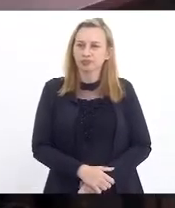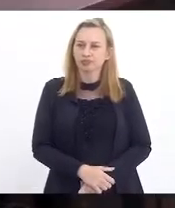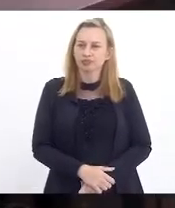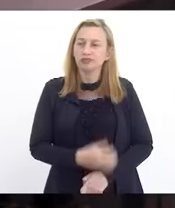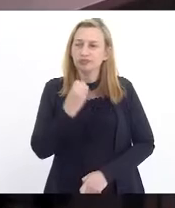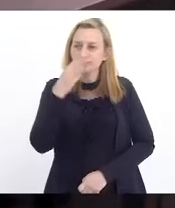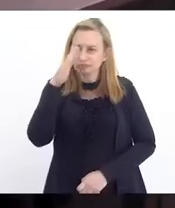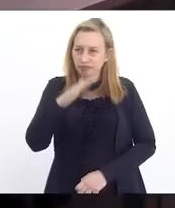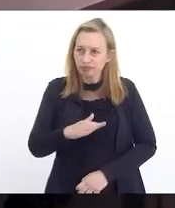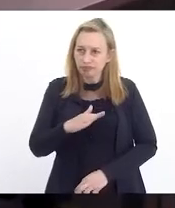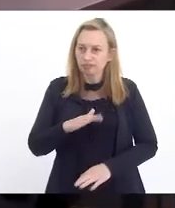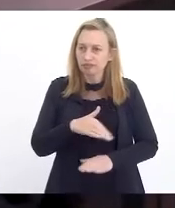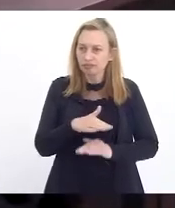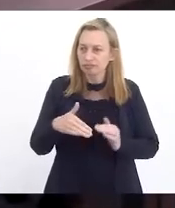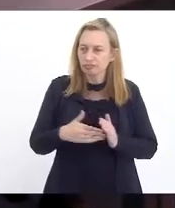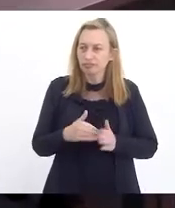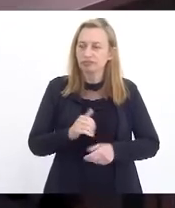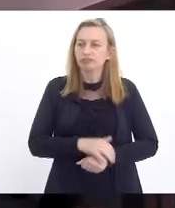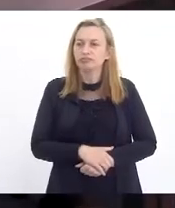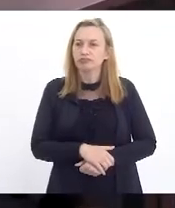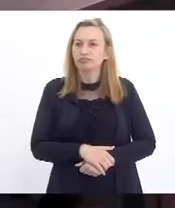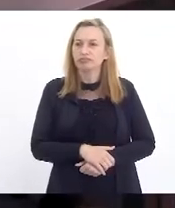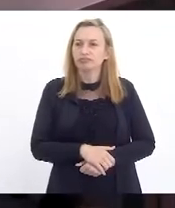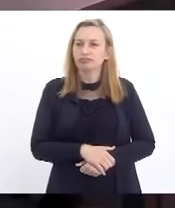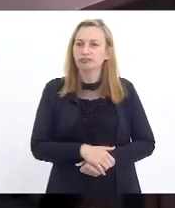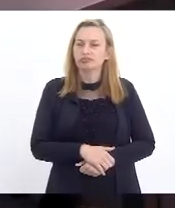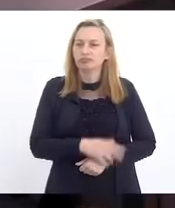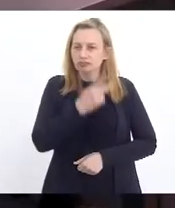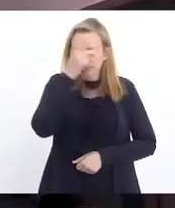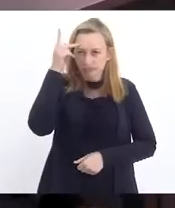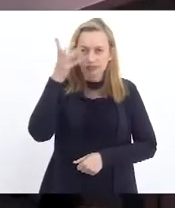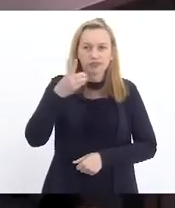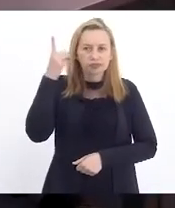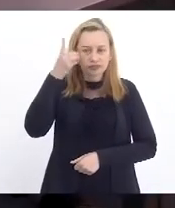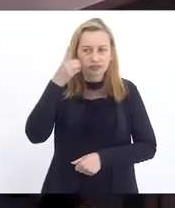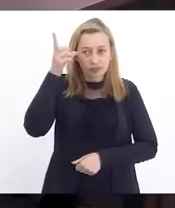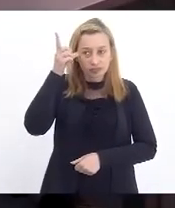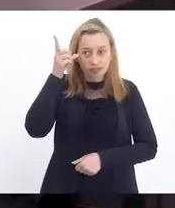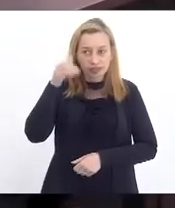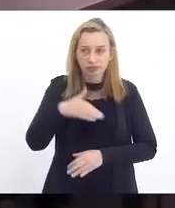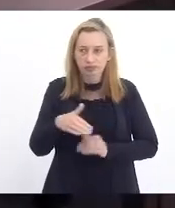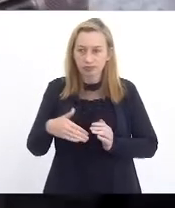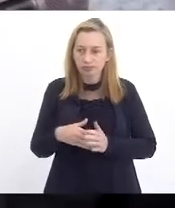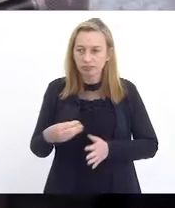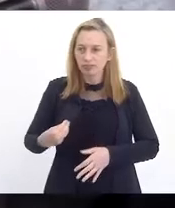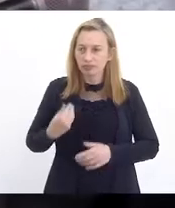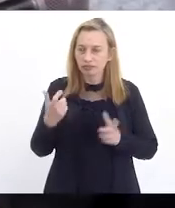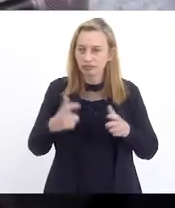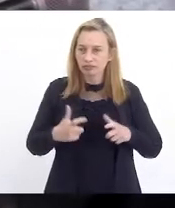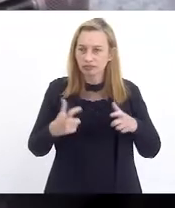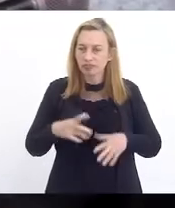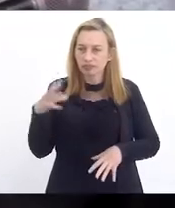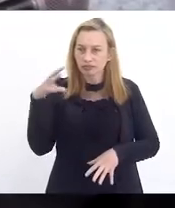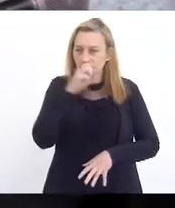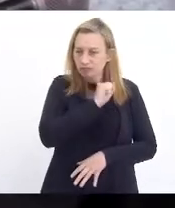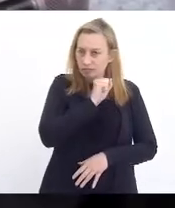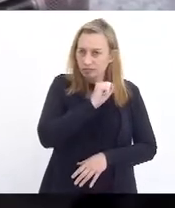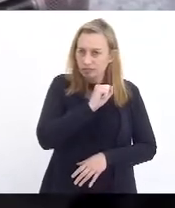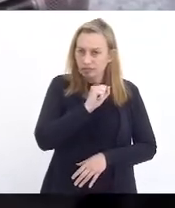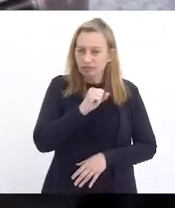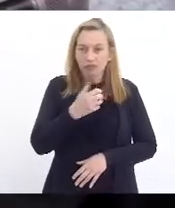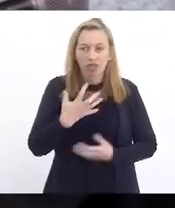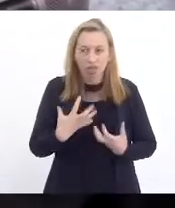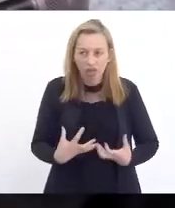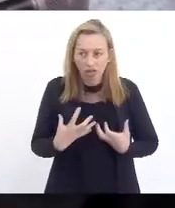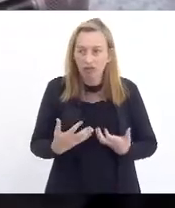Boa tarde a todos. Cumprimento na pessoa da deputada Lucinha, a todos os presentes. Eu vou ser rápida, né, até para não